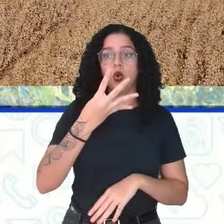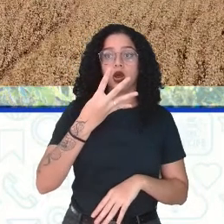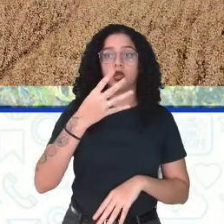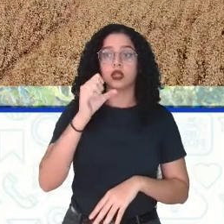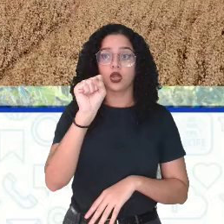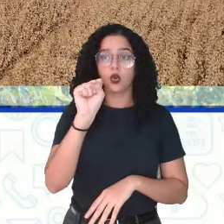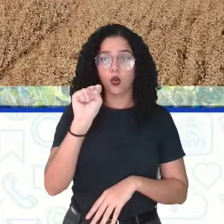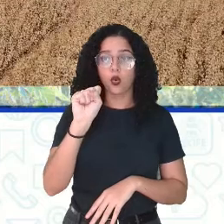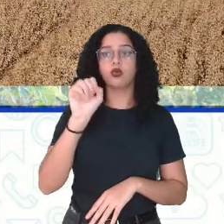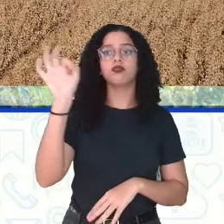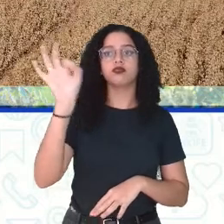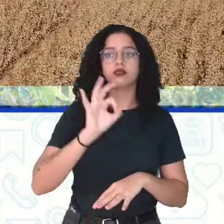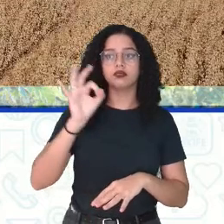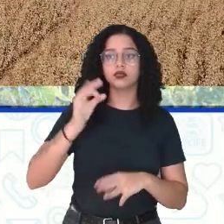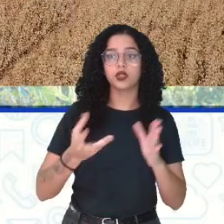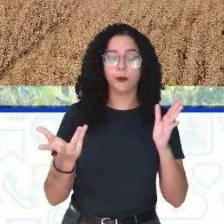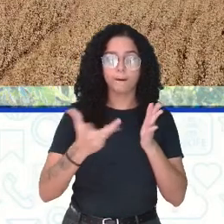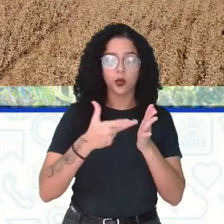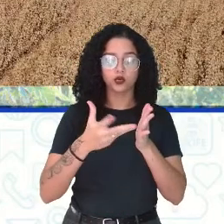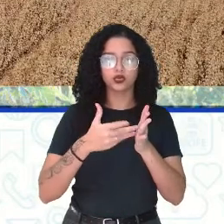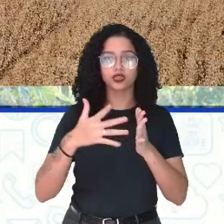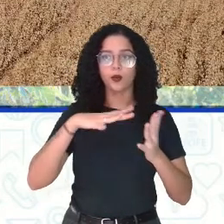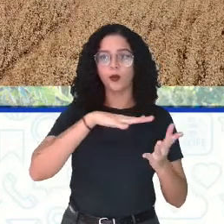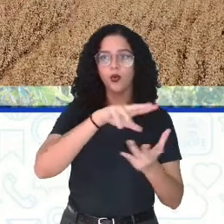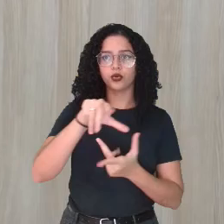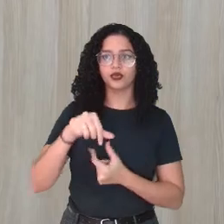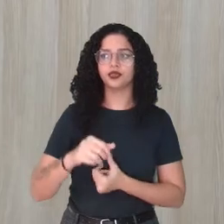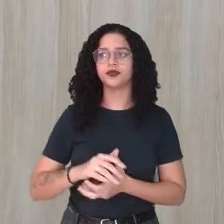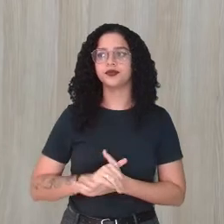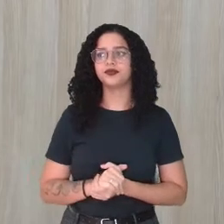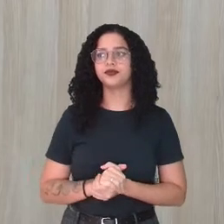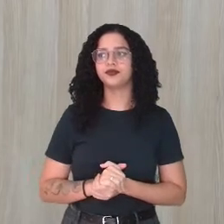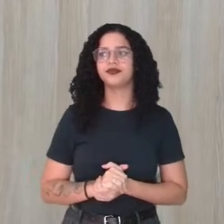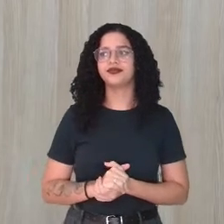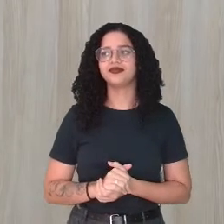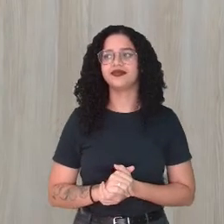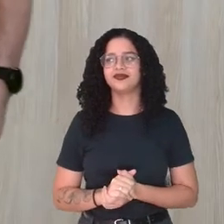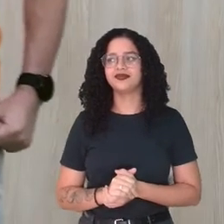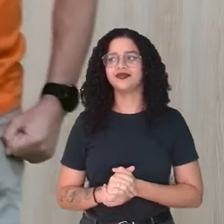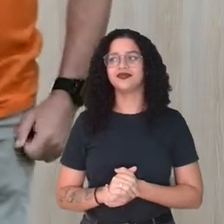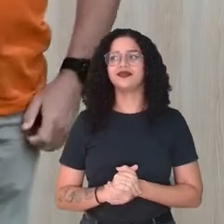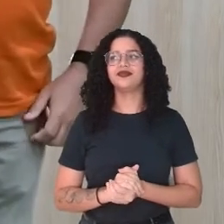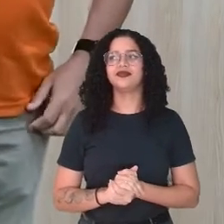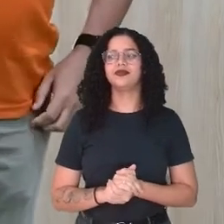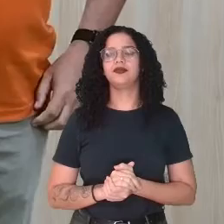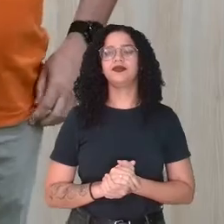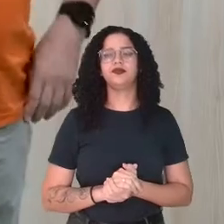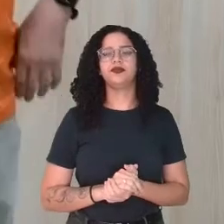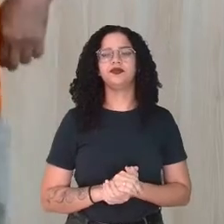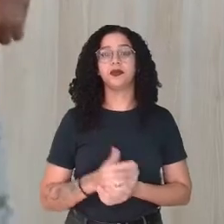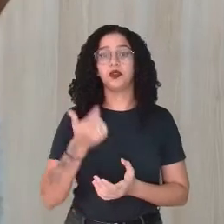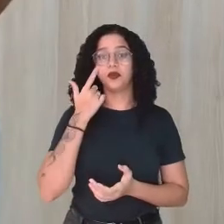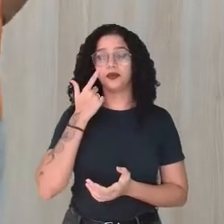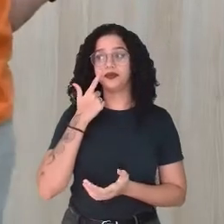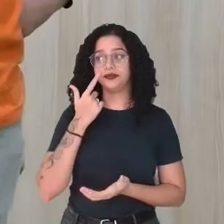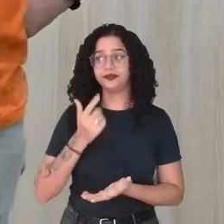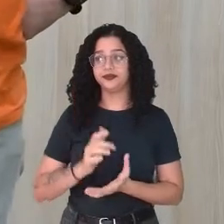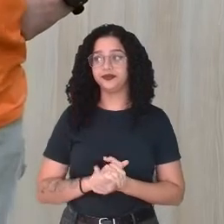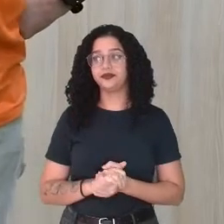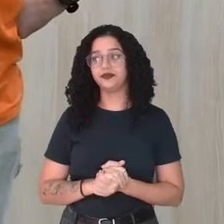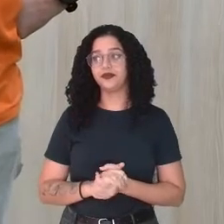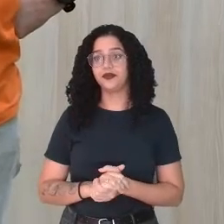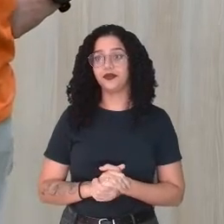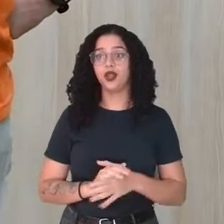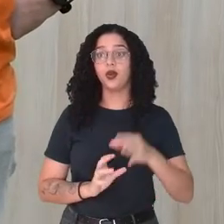48% da produção mundial. Corta para mim, Billy Paul. Corta para mim. Meu povo bonito, olha só.